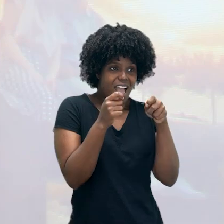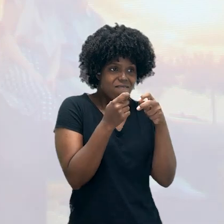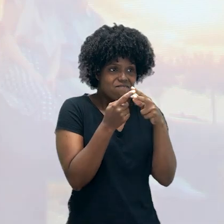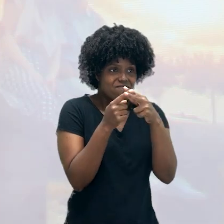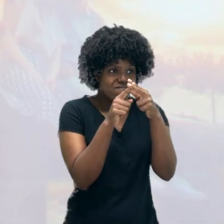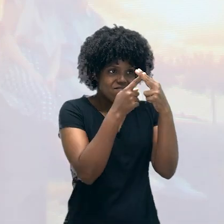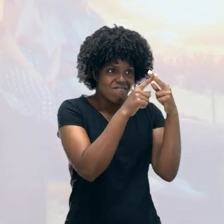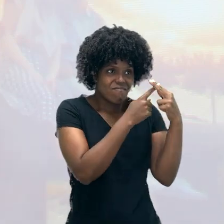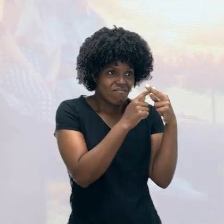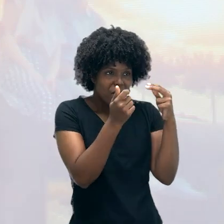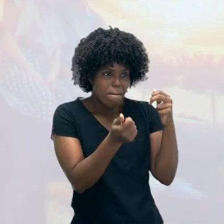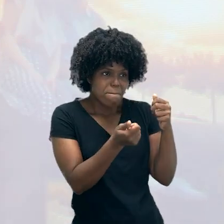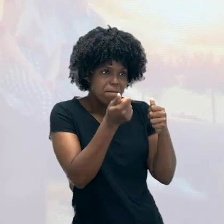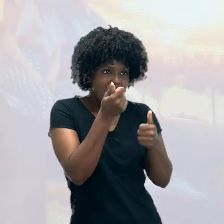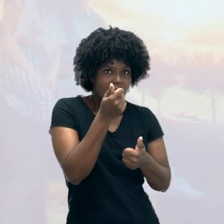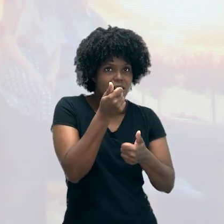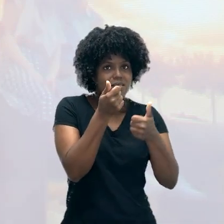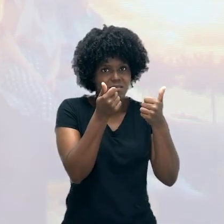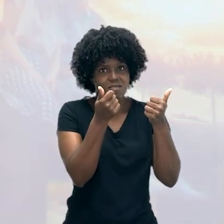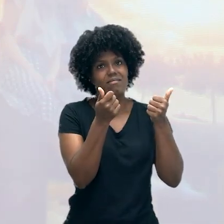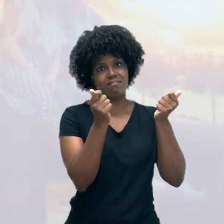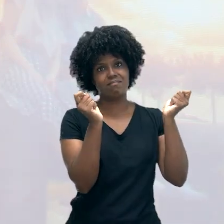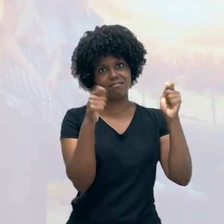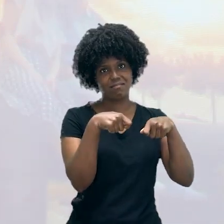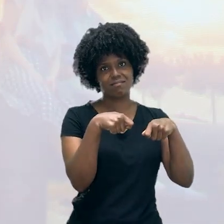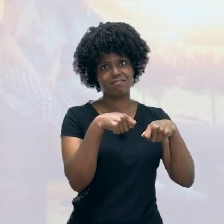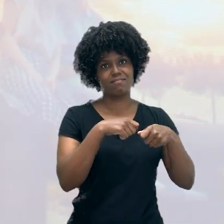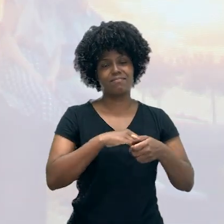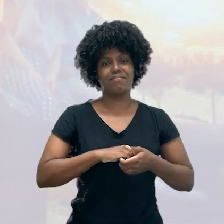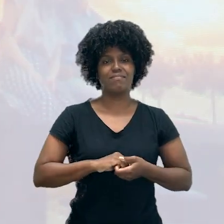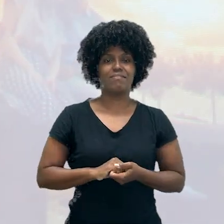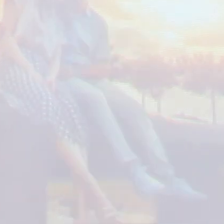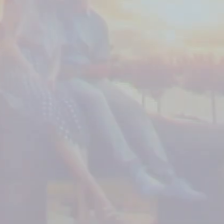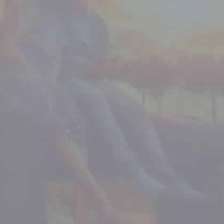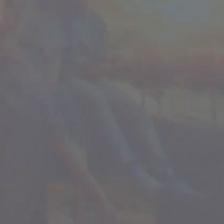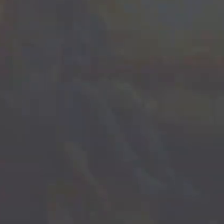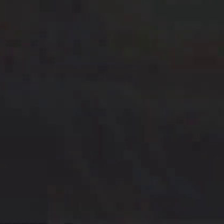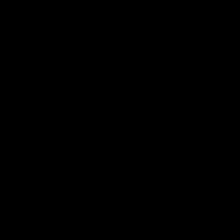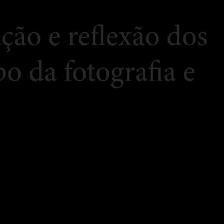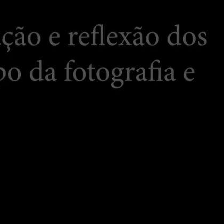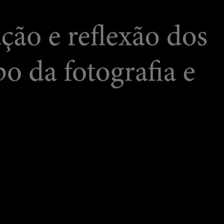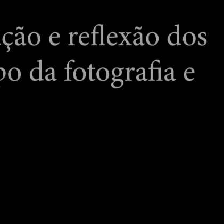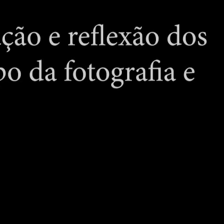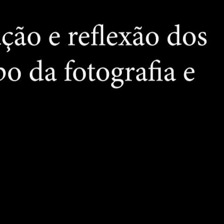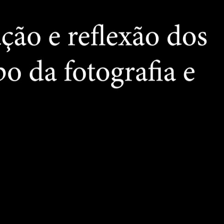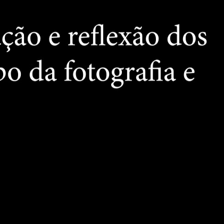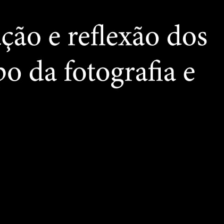correções, essas melhorias que podem ser resolvidas na pós?